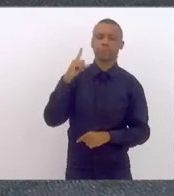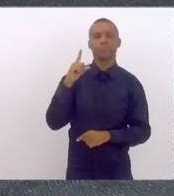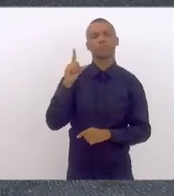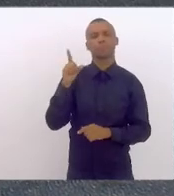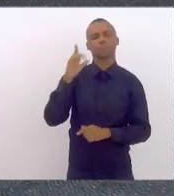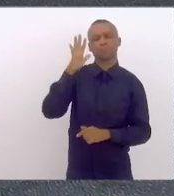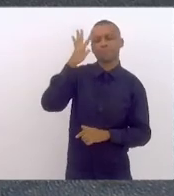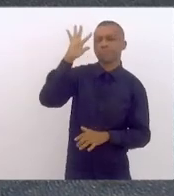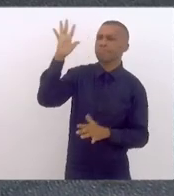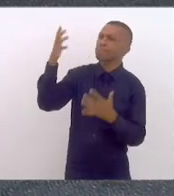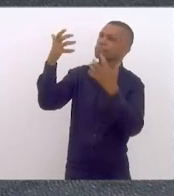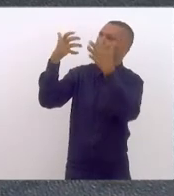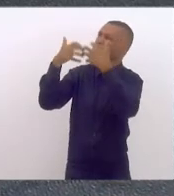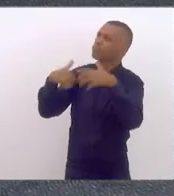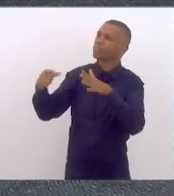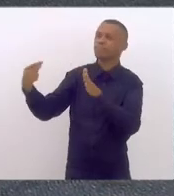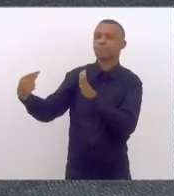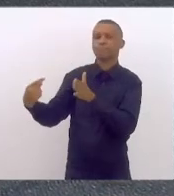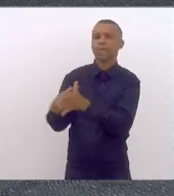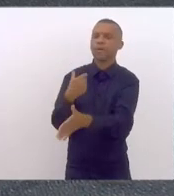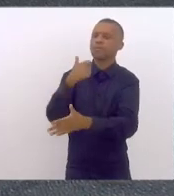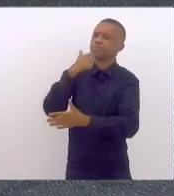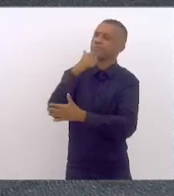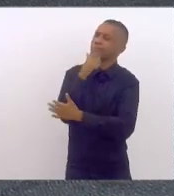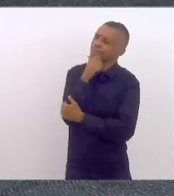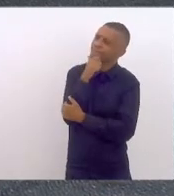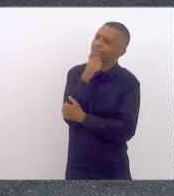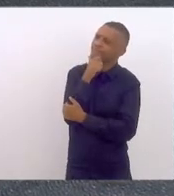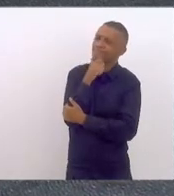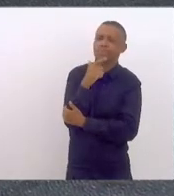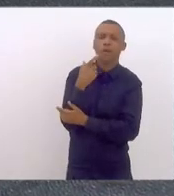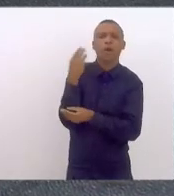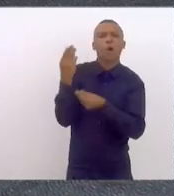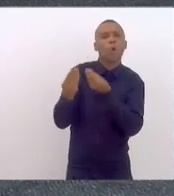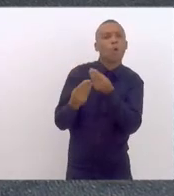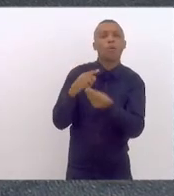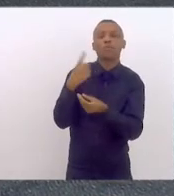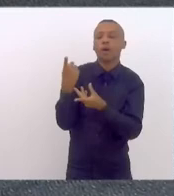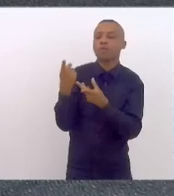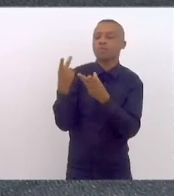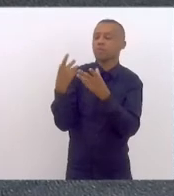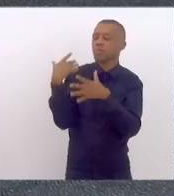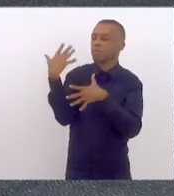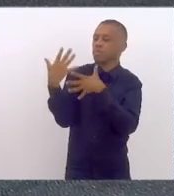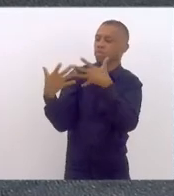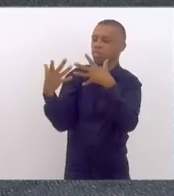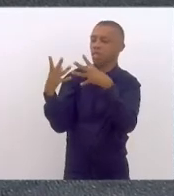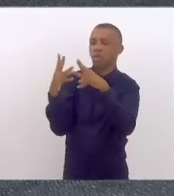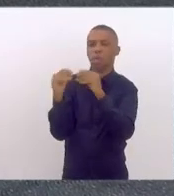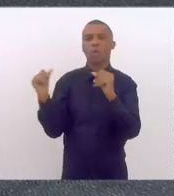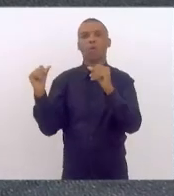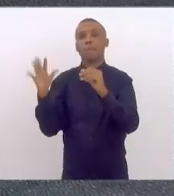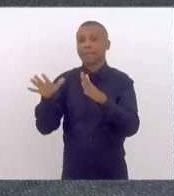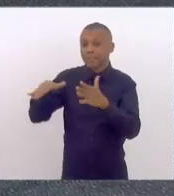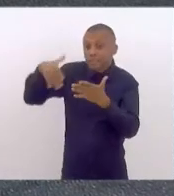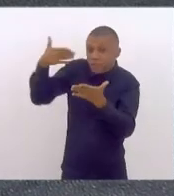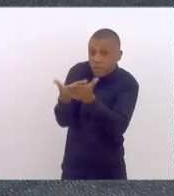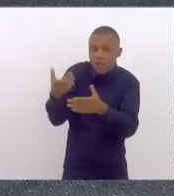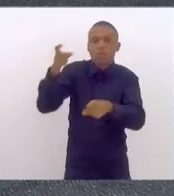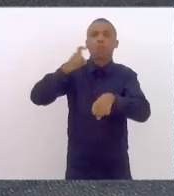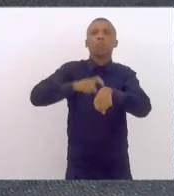perguntado onde que nós nos perdemos para se chegar a situação